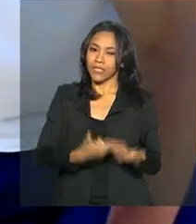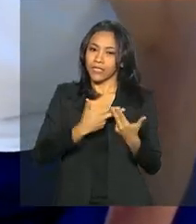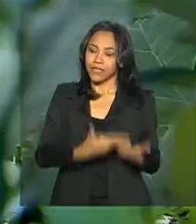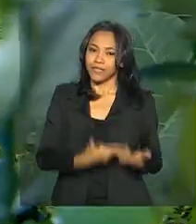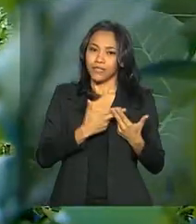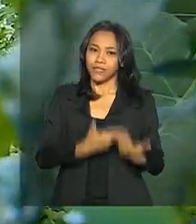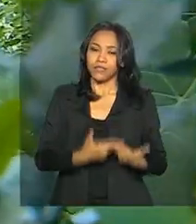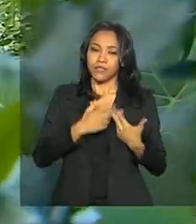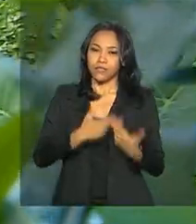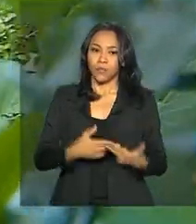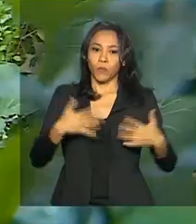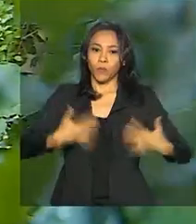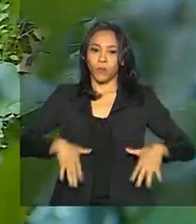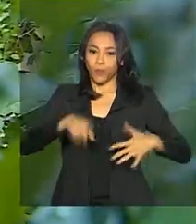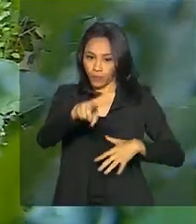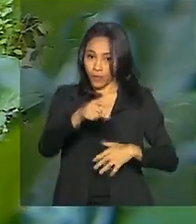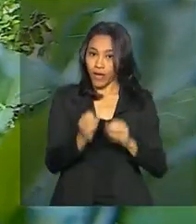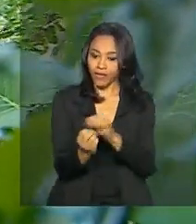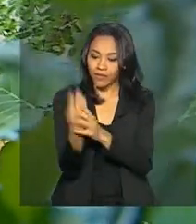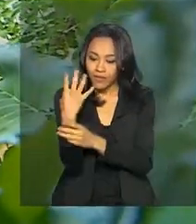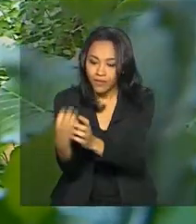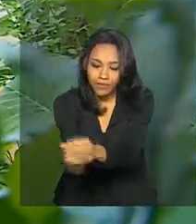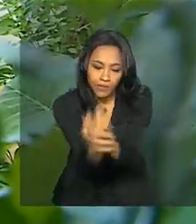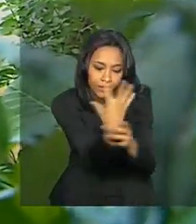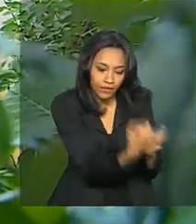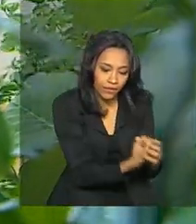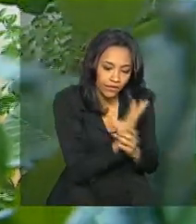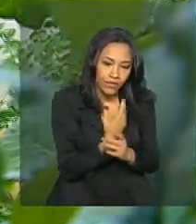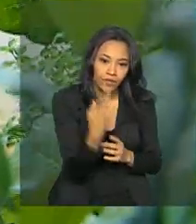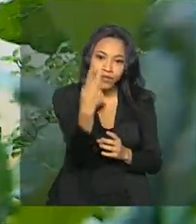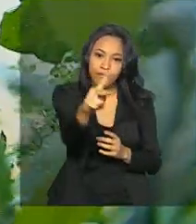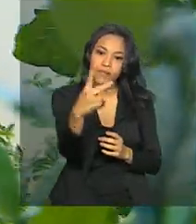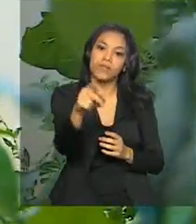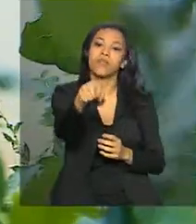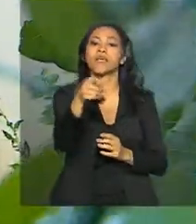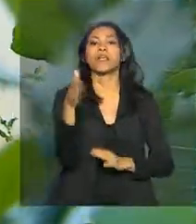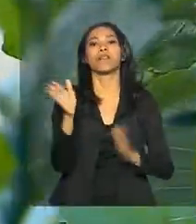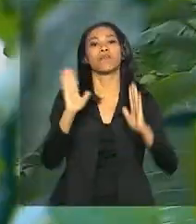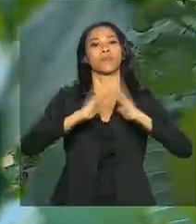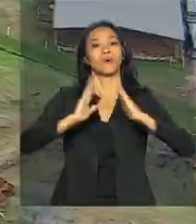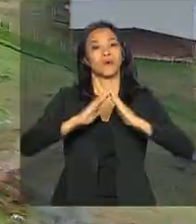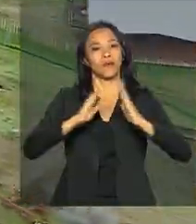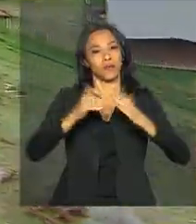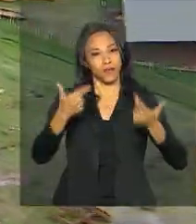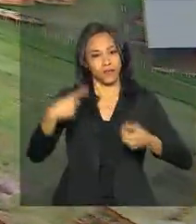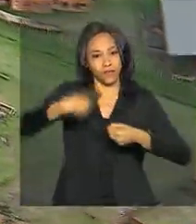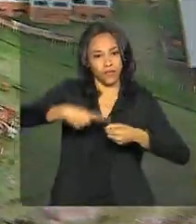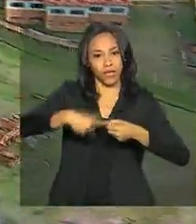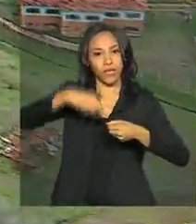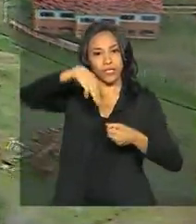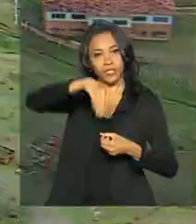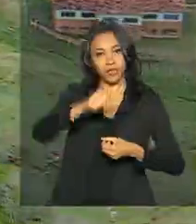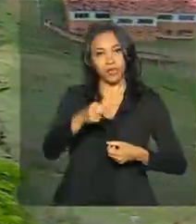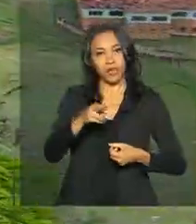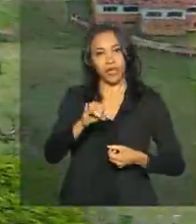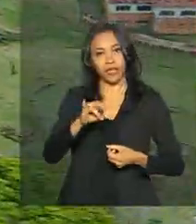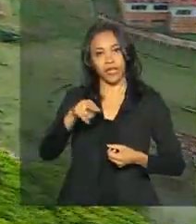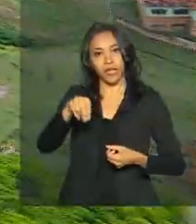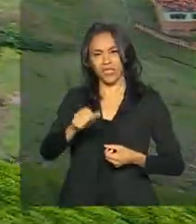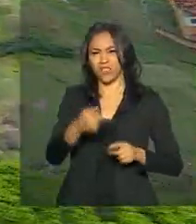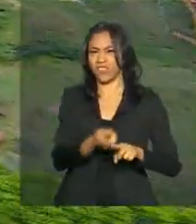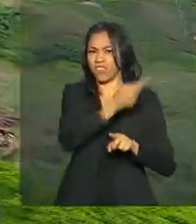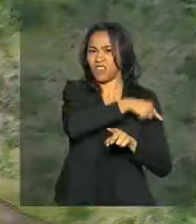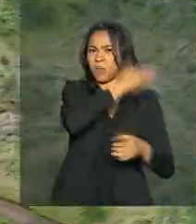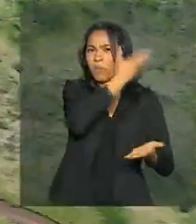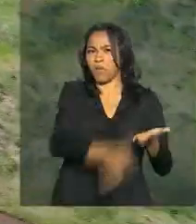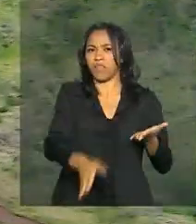paciência. As plantas do seu Zezinho crescem na área comum do condomínio em que vive em Mariana, desde que perdeu a propriedade em Bento